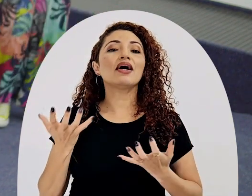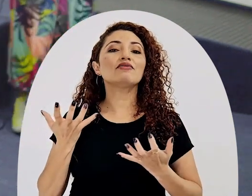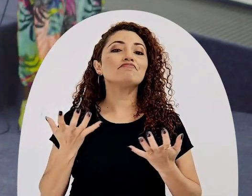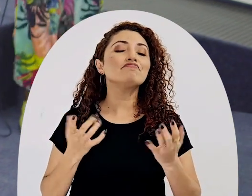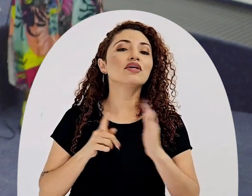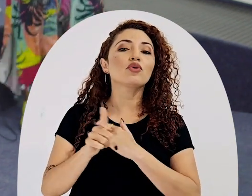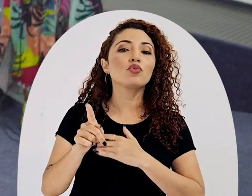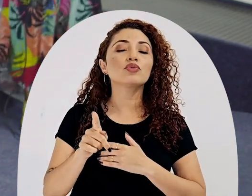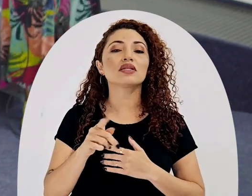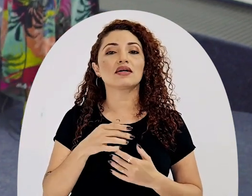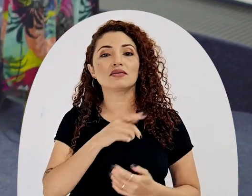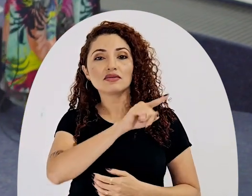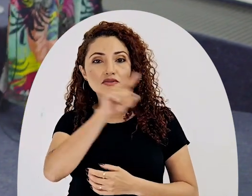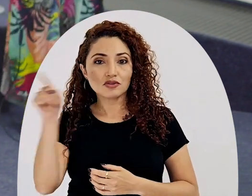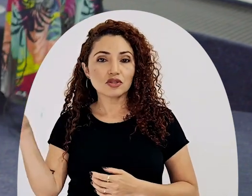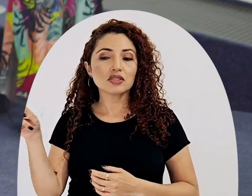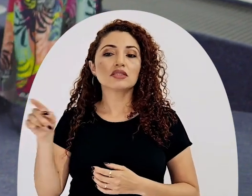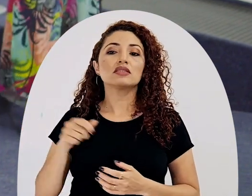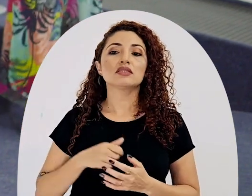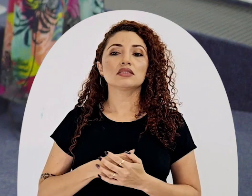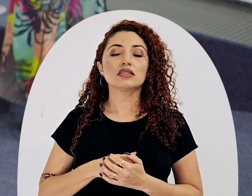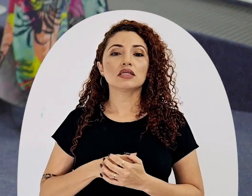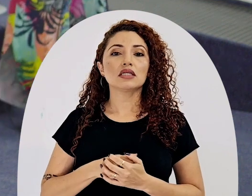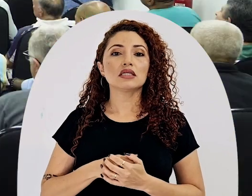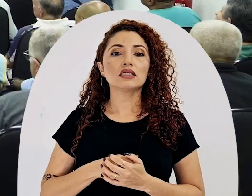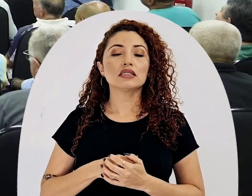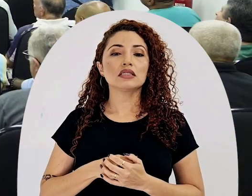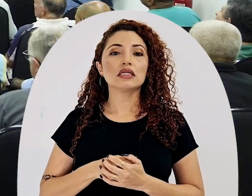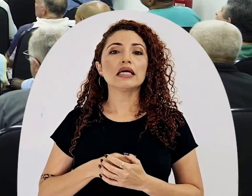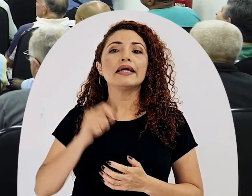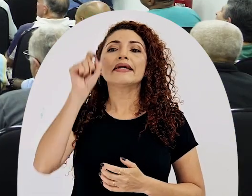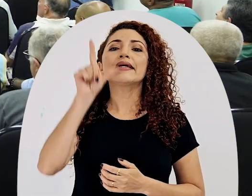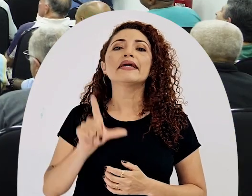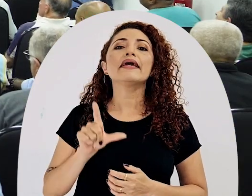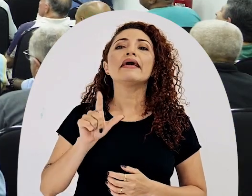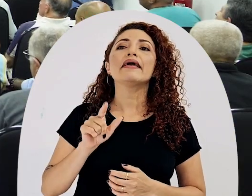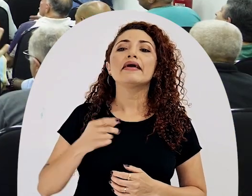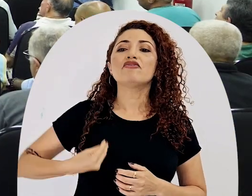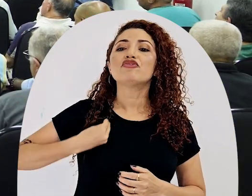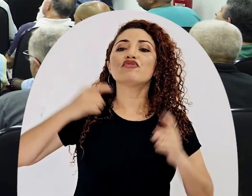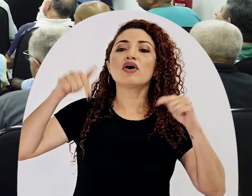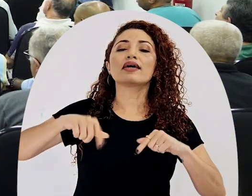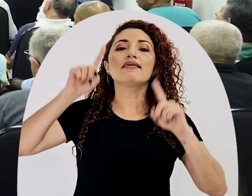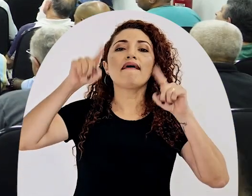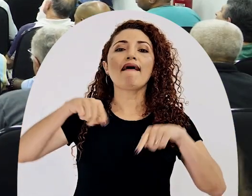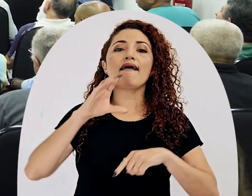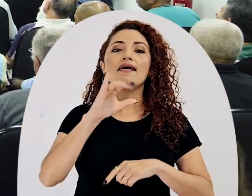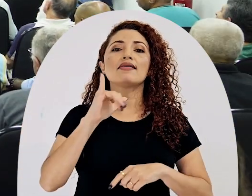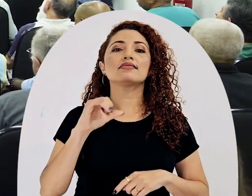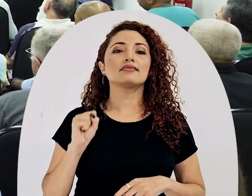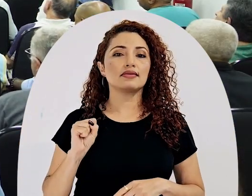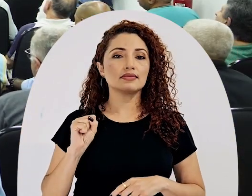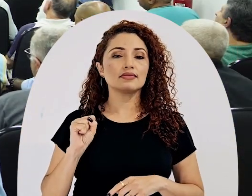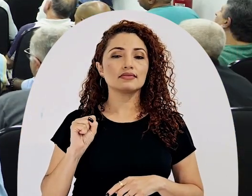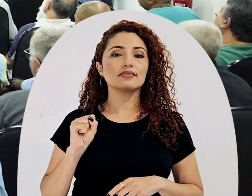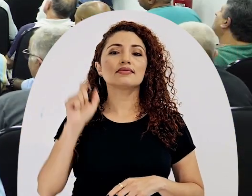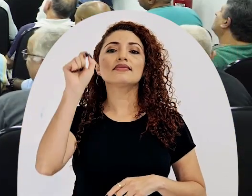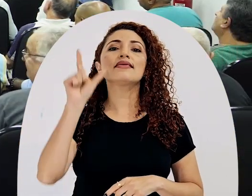né, quem se considera cisgênero aqui no auditório? Ó,